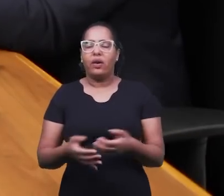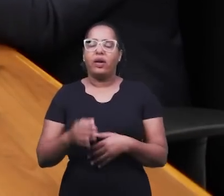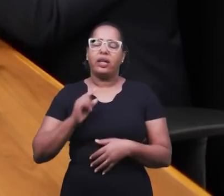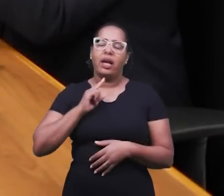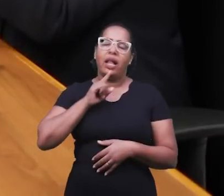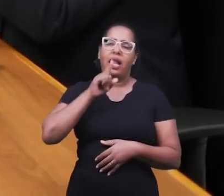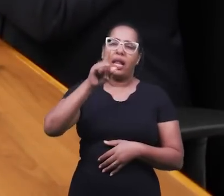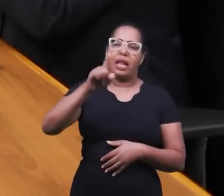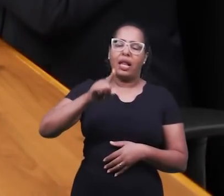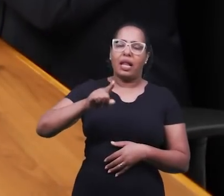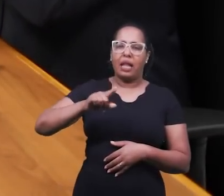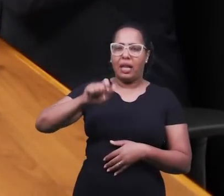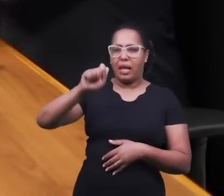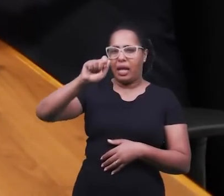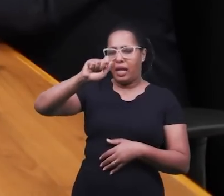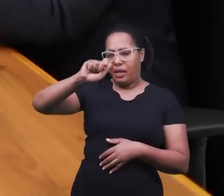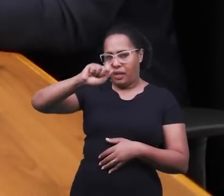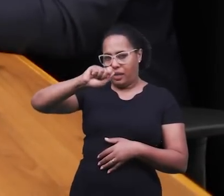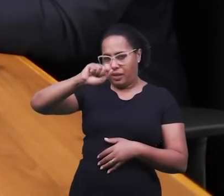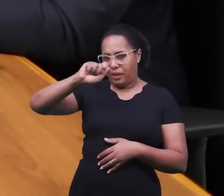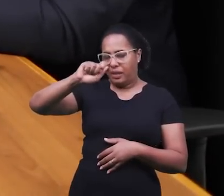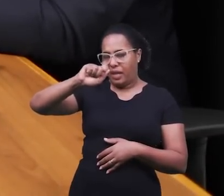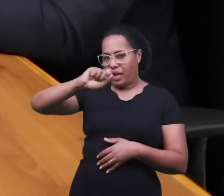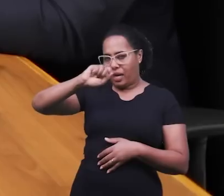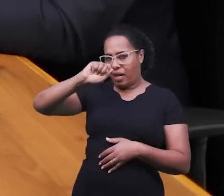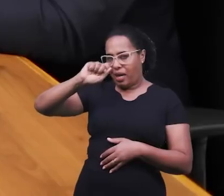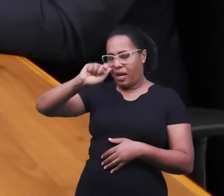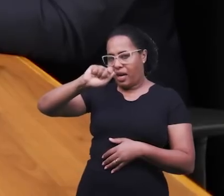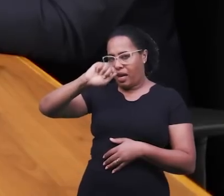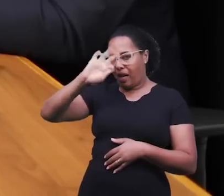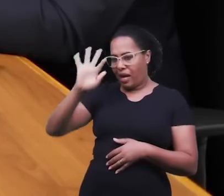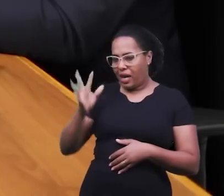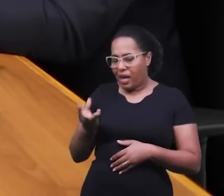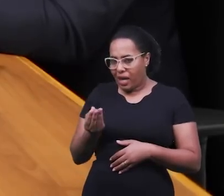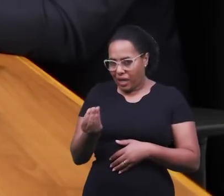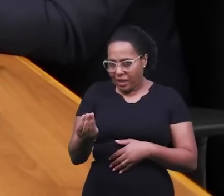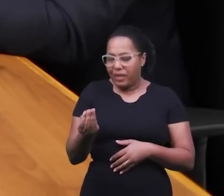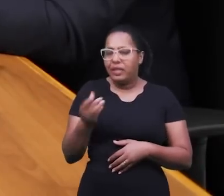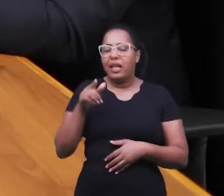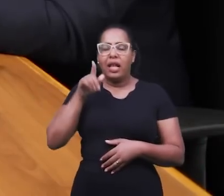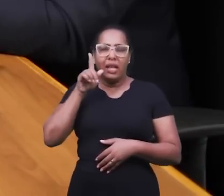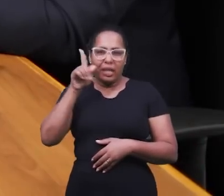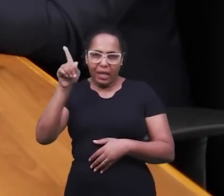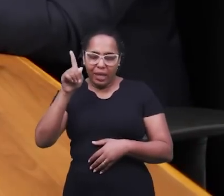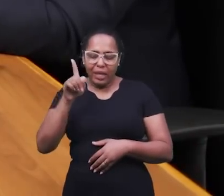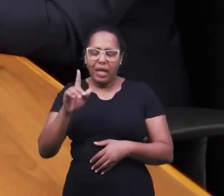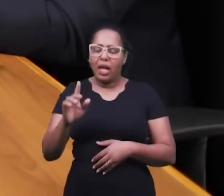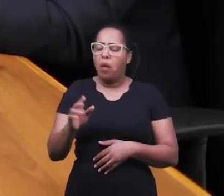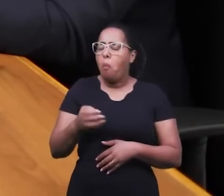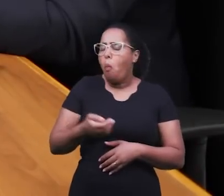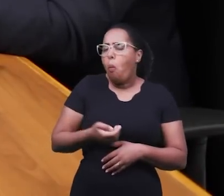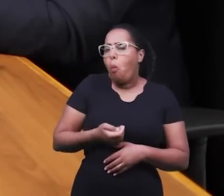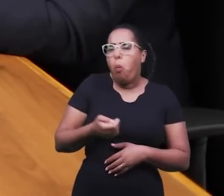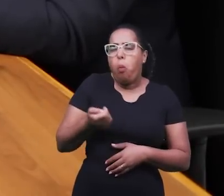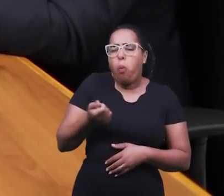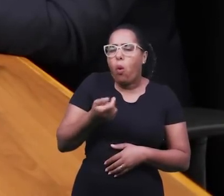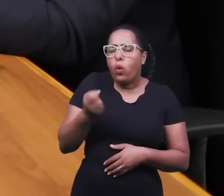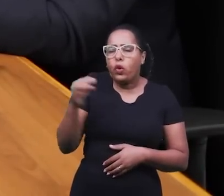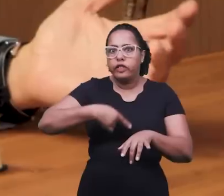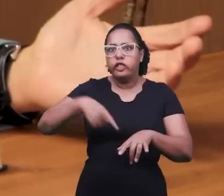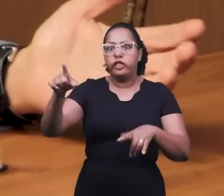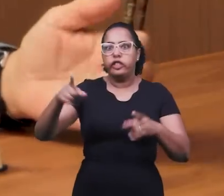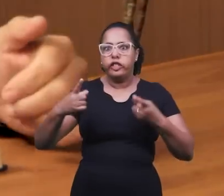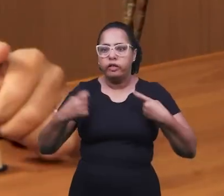lá na Ásia Oriental, nós ficamos sabendo em poucos segundos,